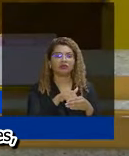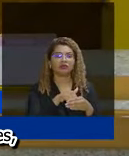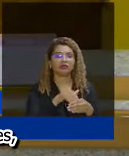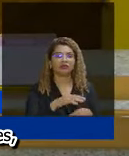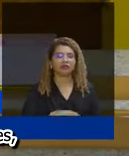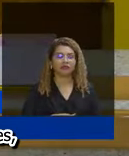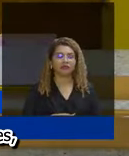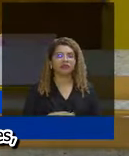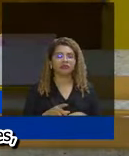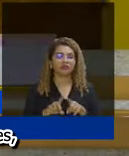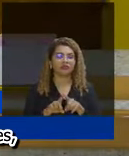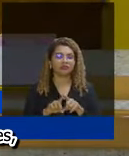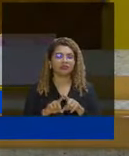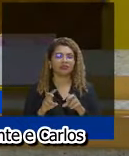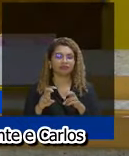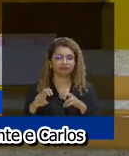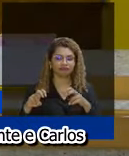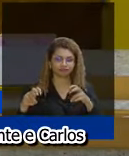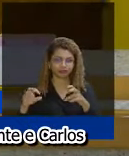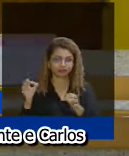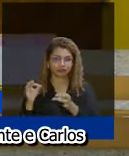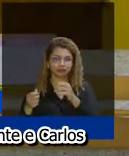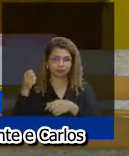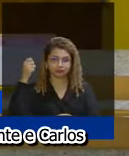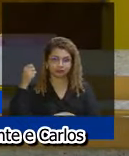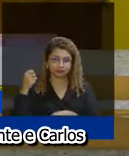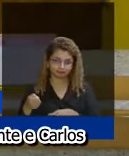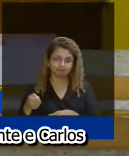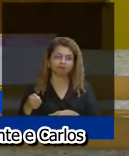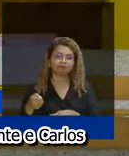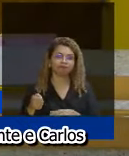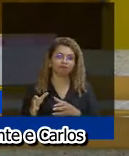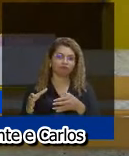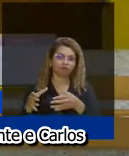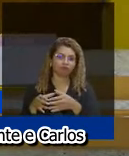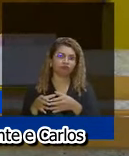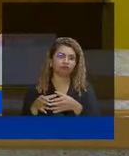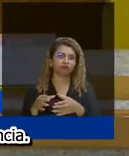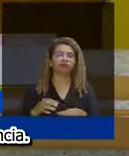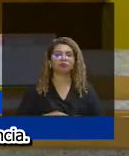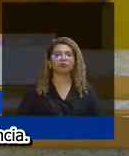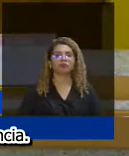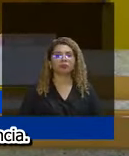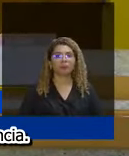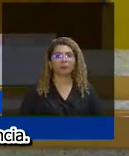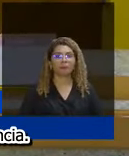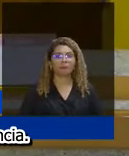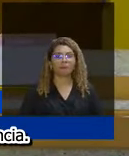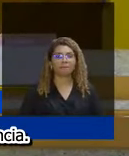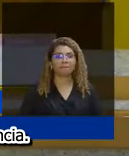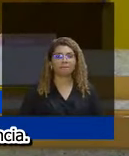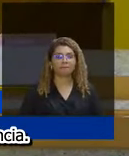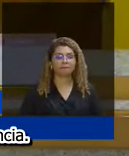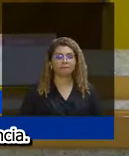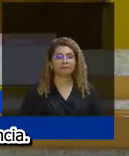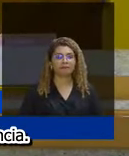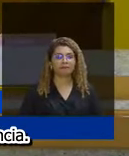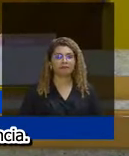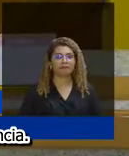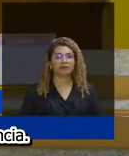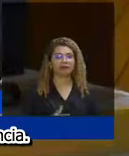como vogais juízes Anselmo Gonçalves, Tina Souza, Carlos Fernando, Paula Santos, Rivaldo Valente e Carlos Torque. Vossa Excelência,